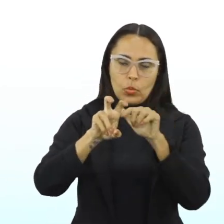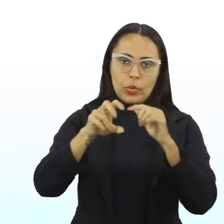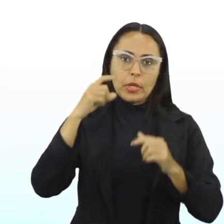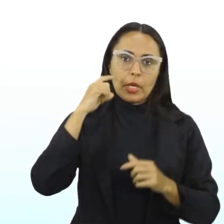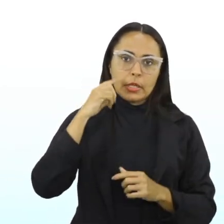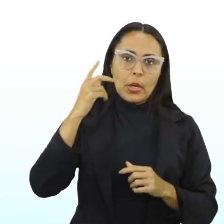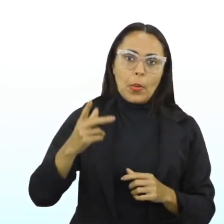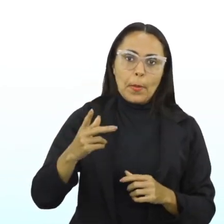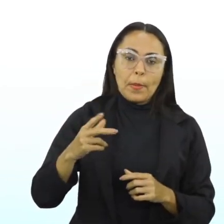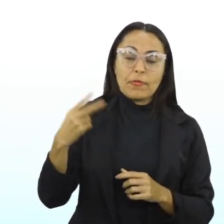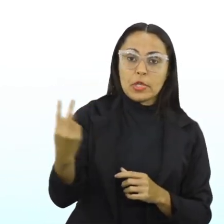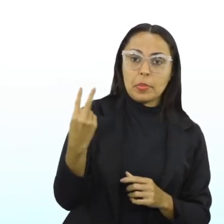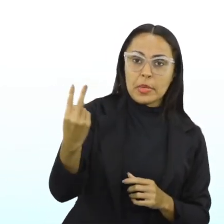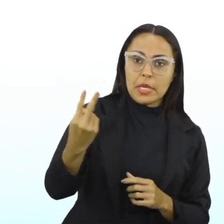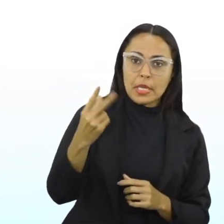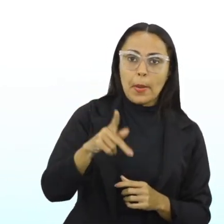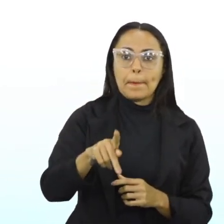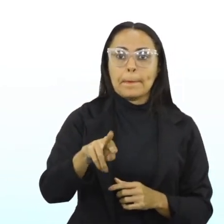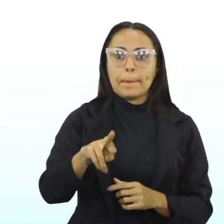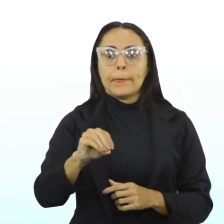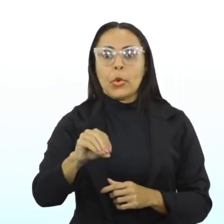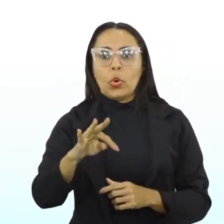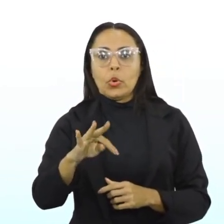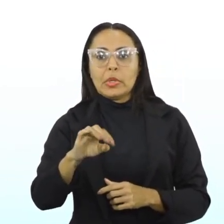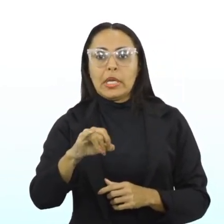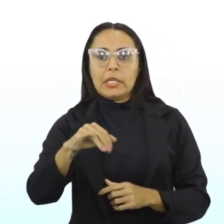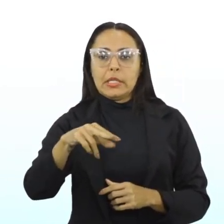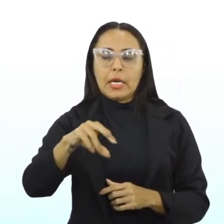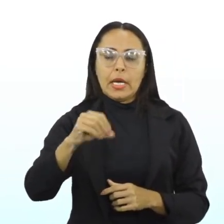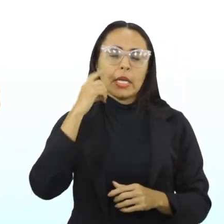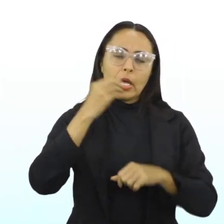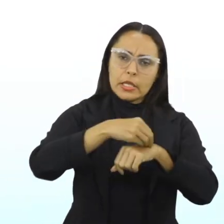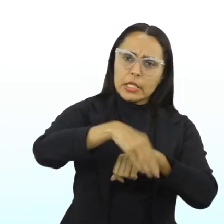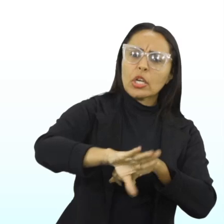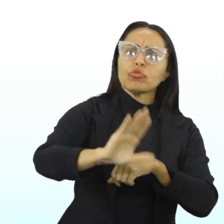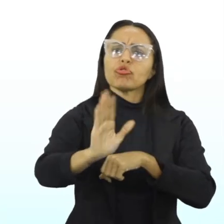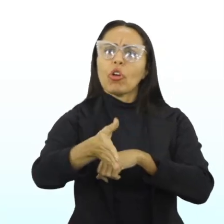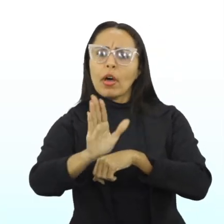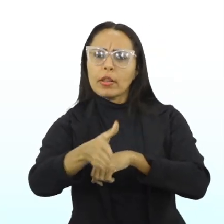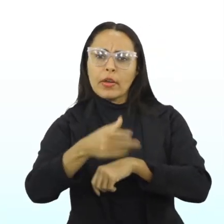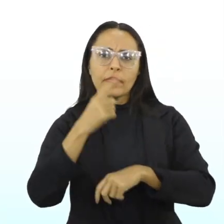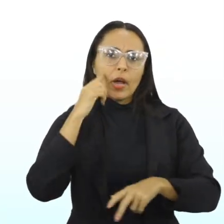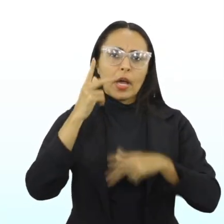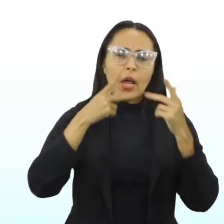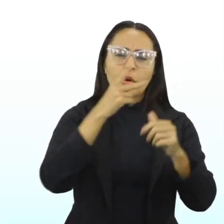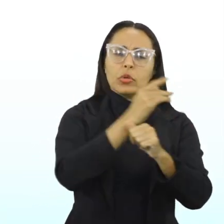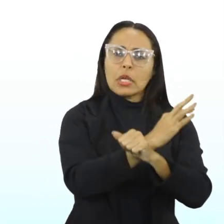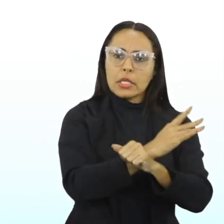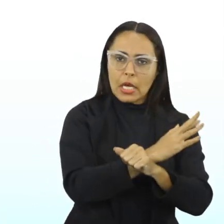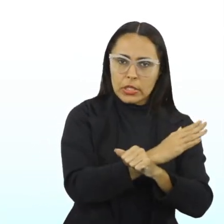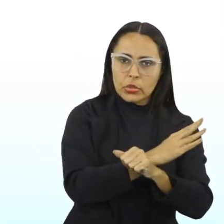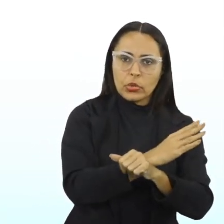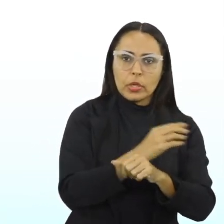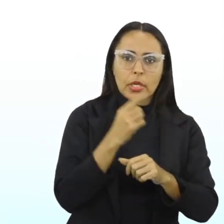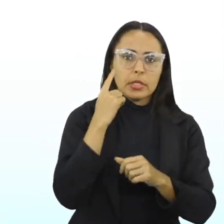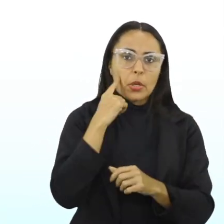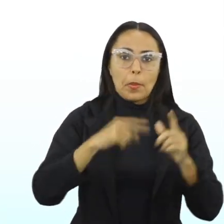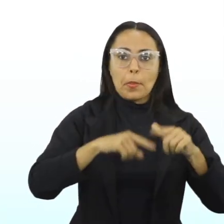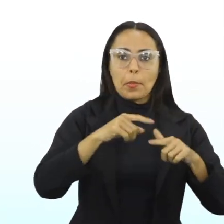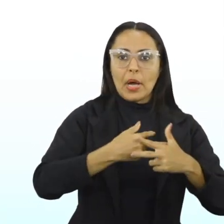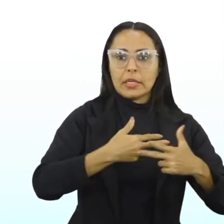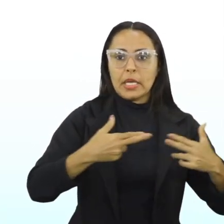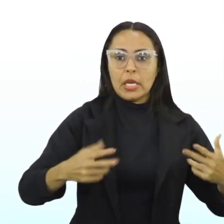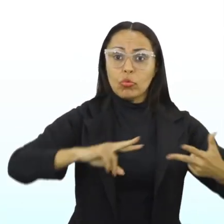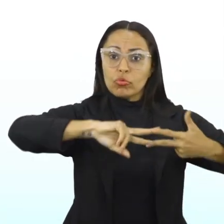proteína, vitamina e ácidos nucleicos. E olha, e a dica que eu já tinha dito, os ácidos nucleicos são os